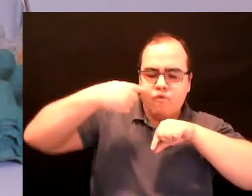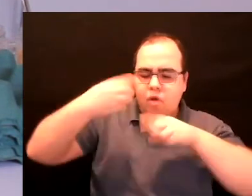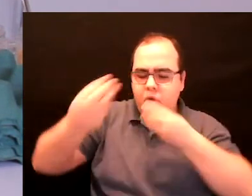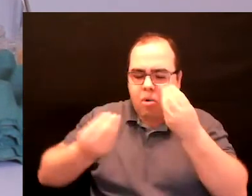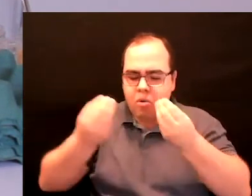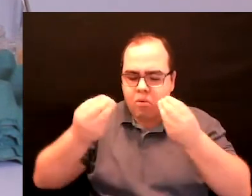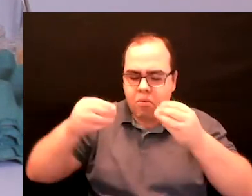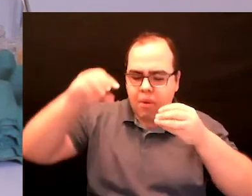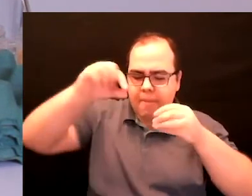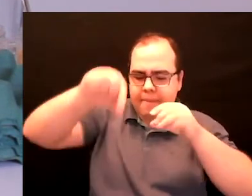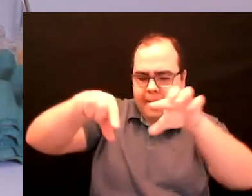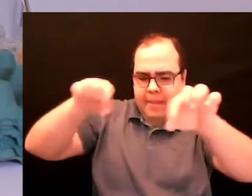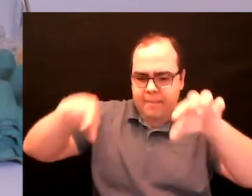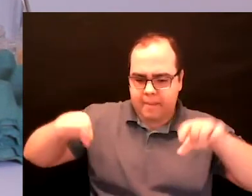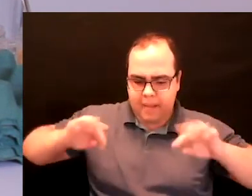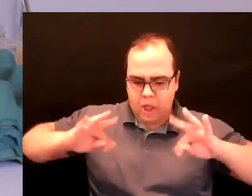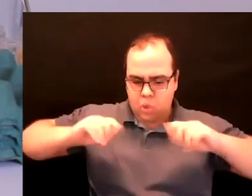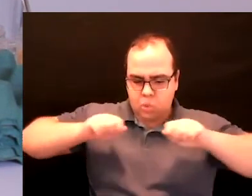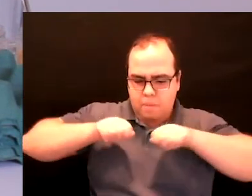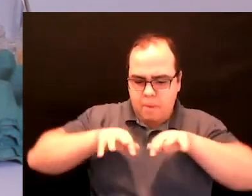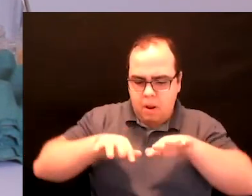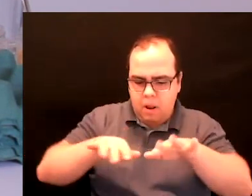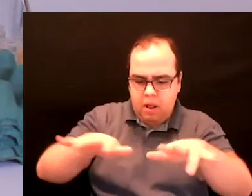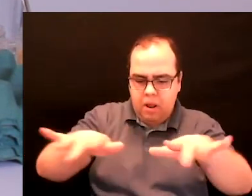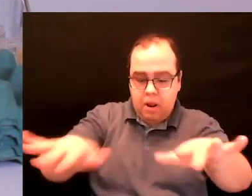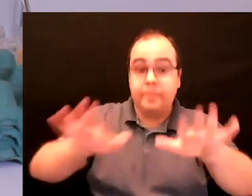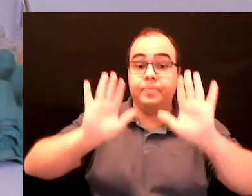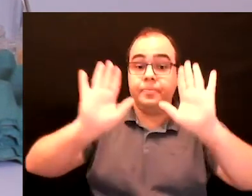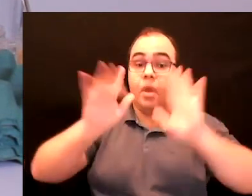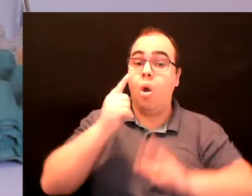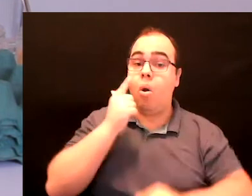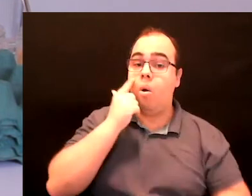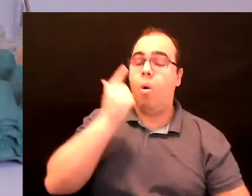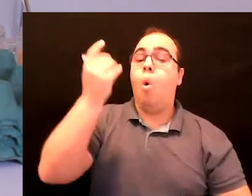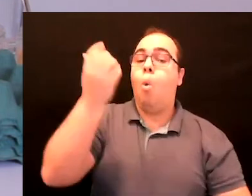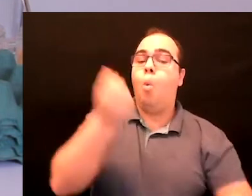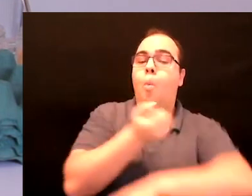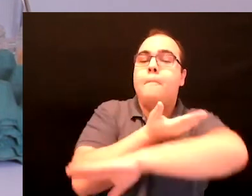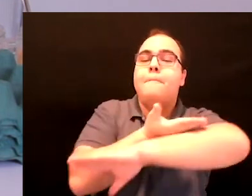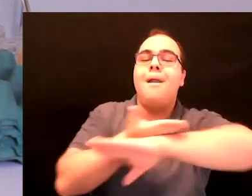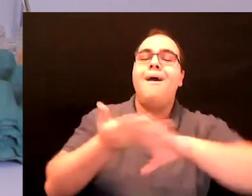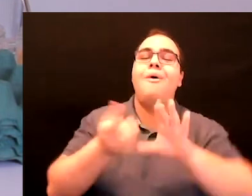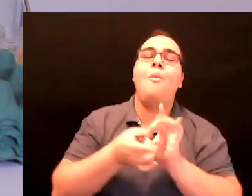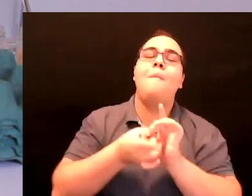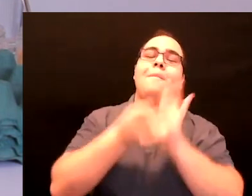as partes todas que estão cobertas de branco, né? Você pode ver que o branco